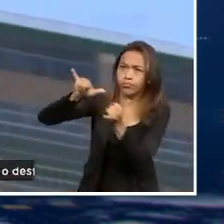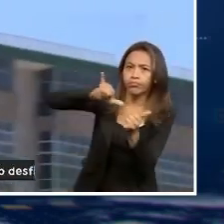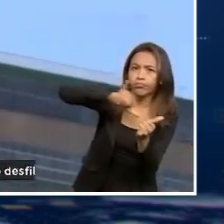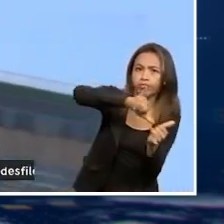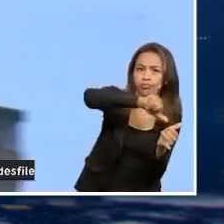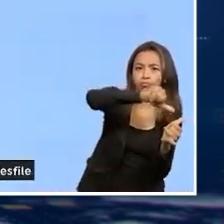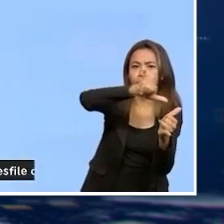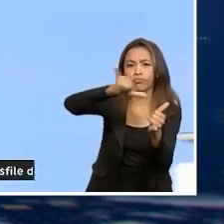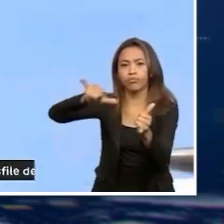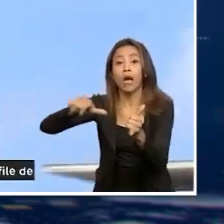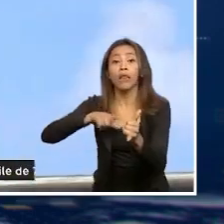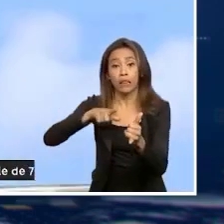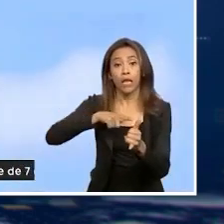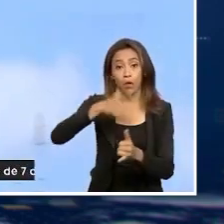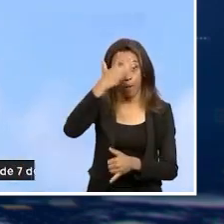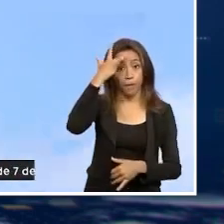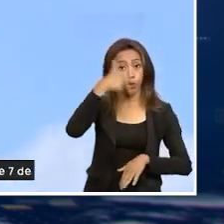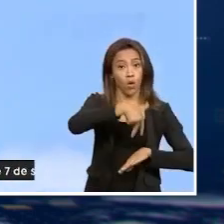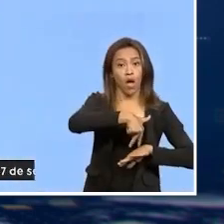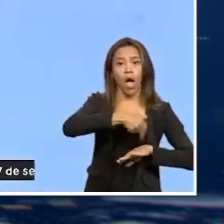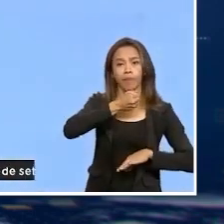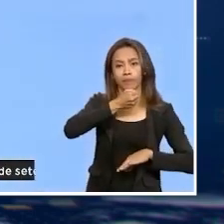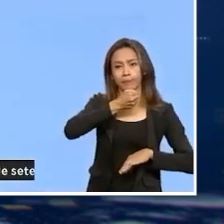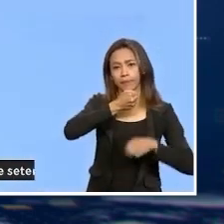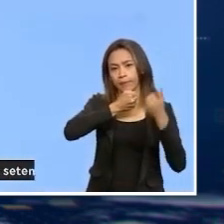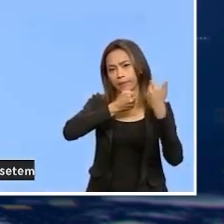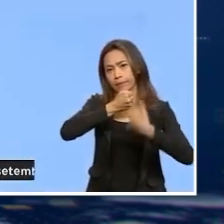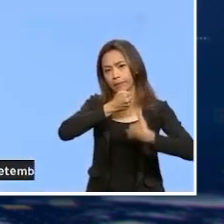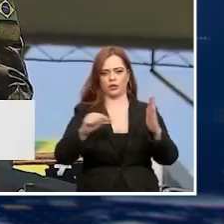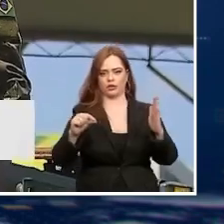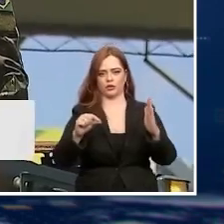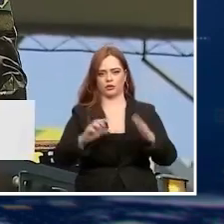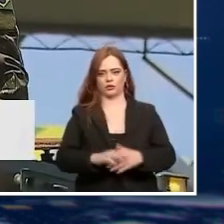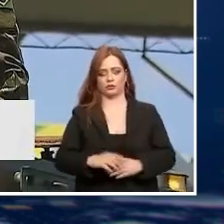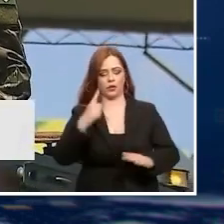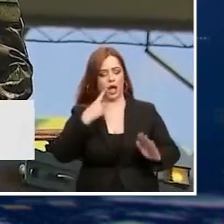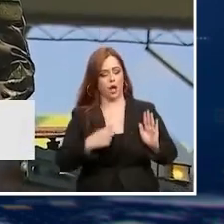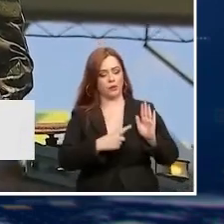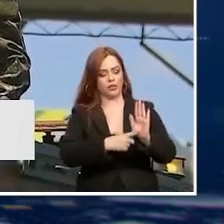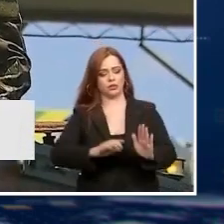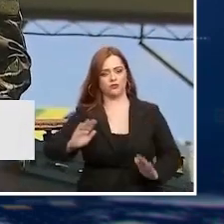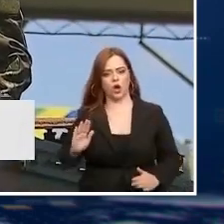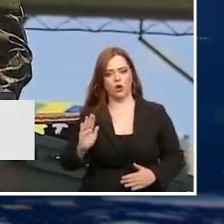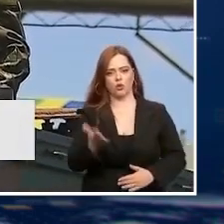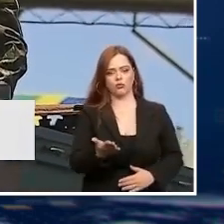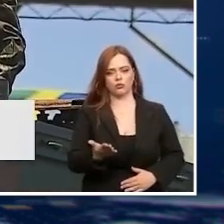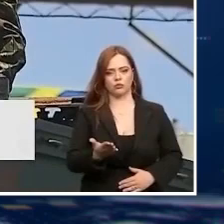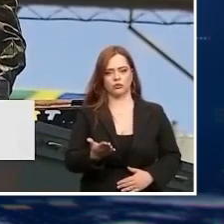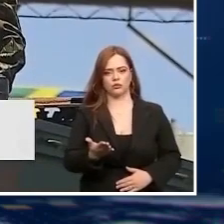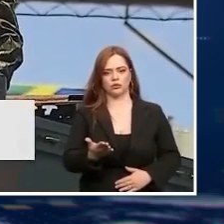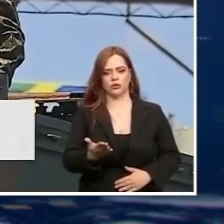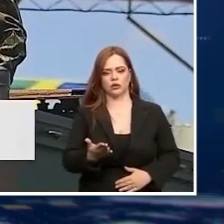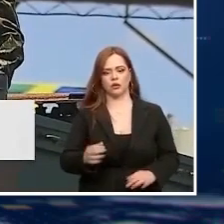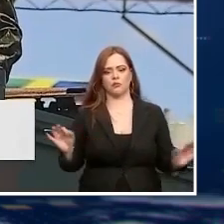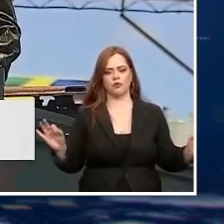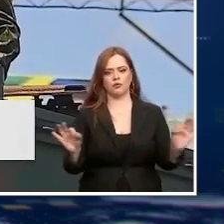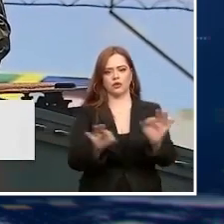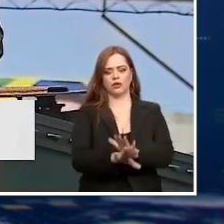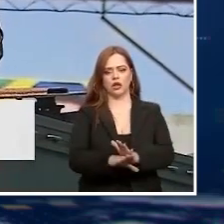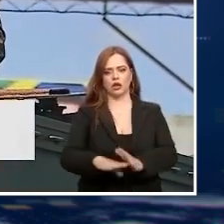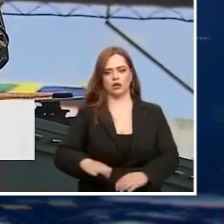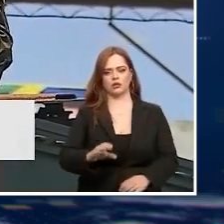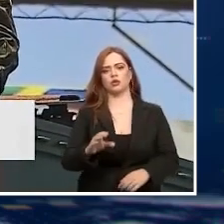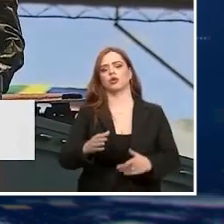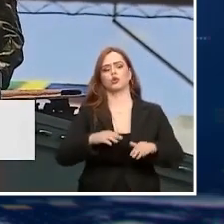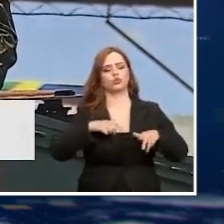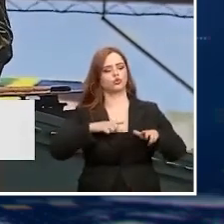de Maringá. Claro. Nem de outras cidades do Brasil, sim, patrocinando idas. Você lembra que ele xingou, não houve xingamento, não xingou ministro,